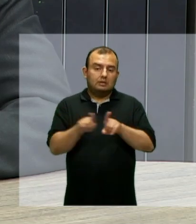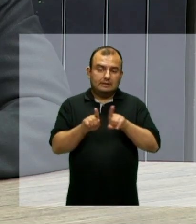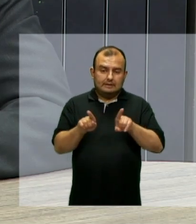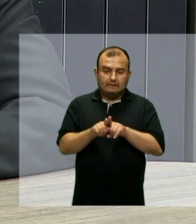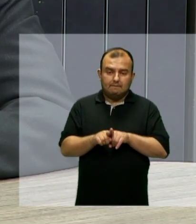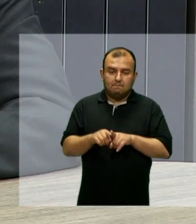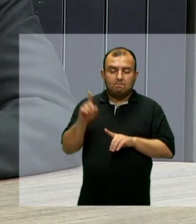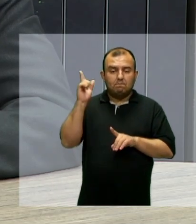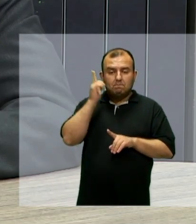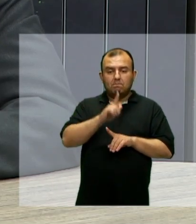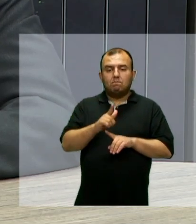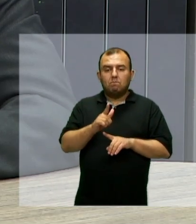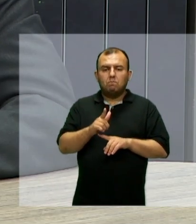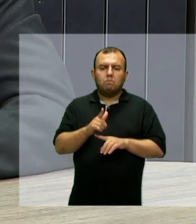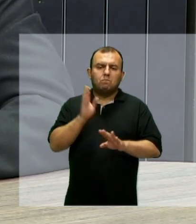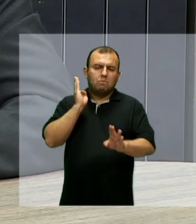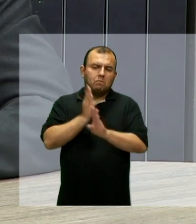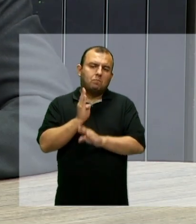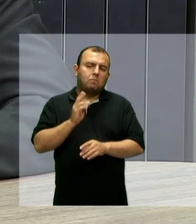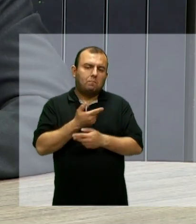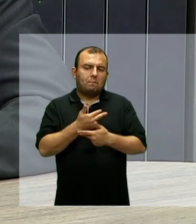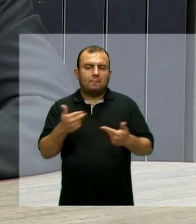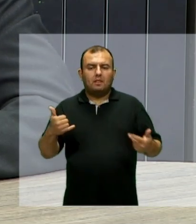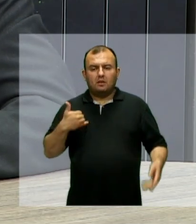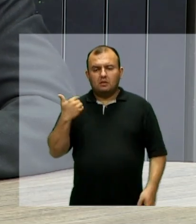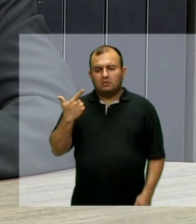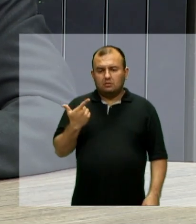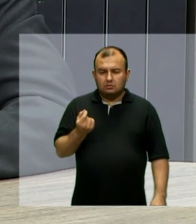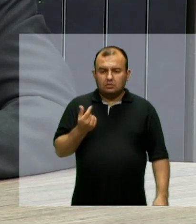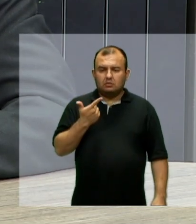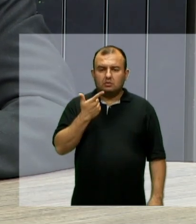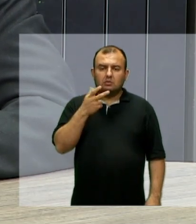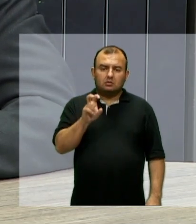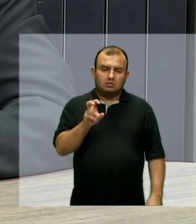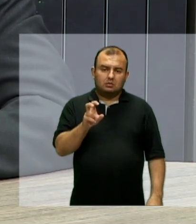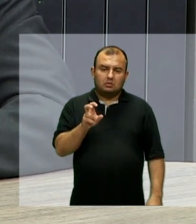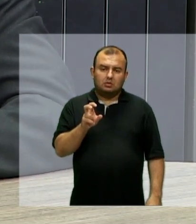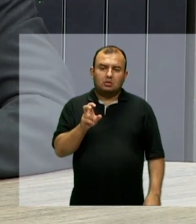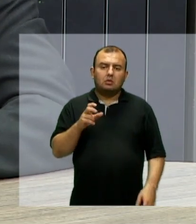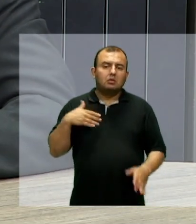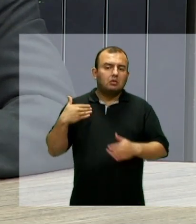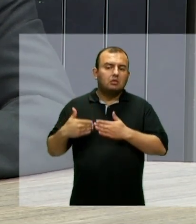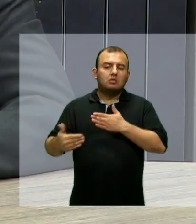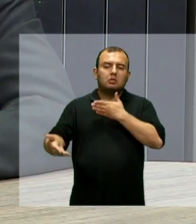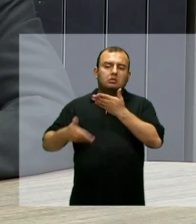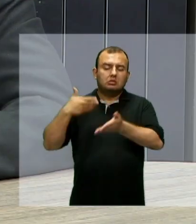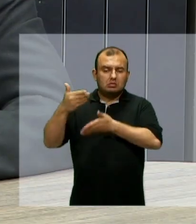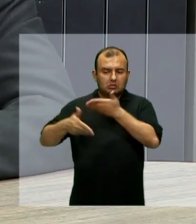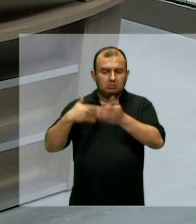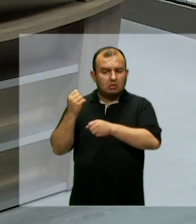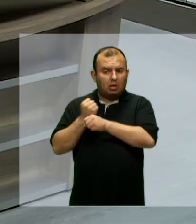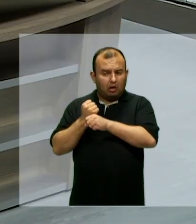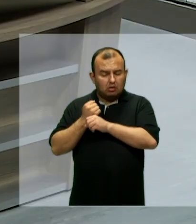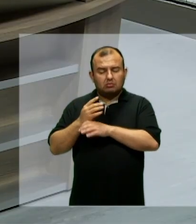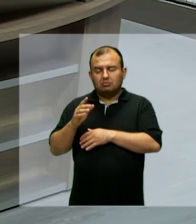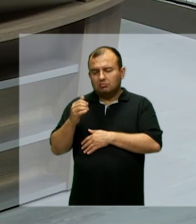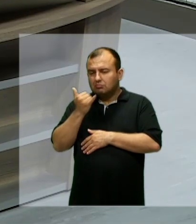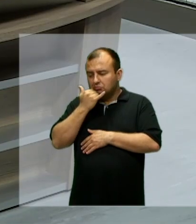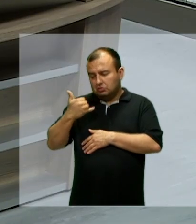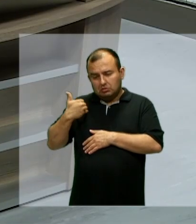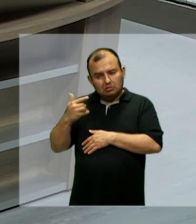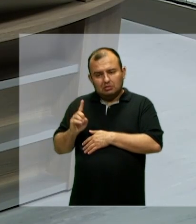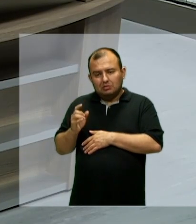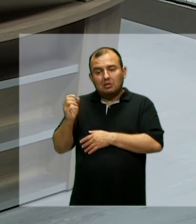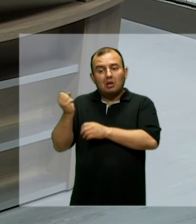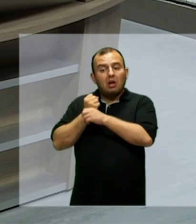gente consegue... Nós temos vários pacientes com 20, 25 anos de segmento de tratamento. E vão ver muito mais por